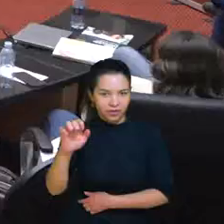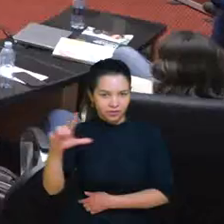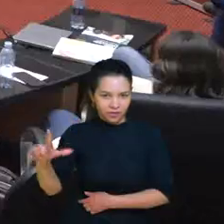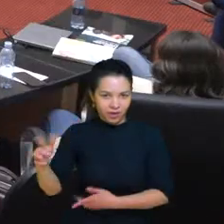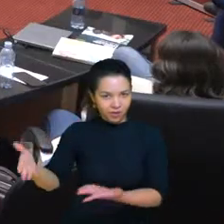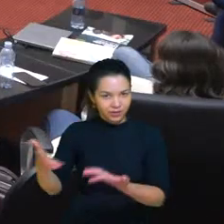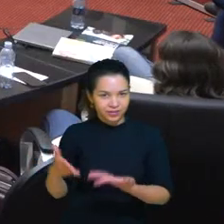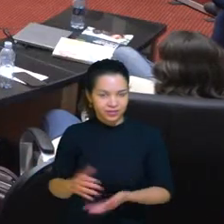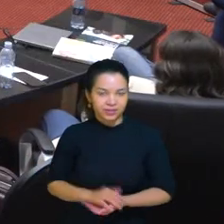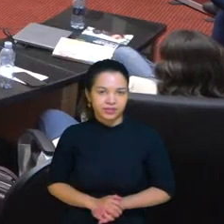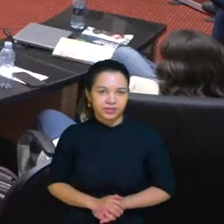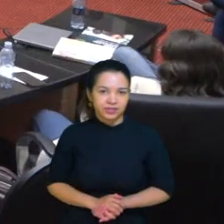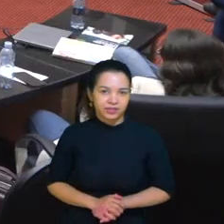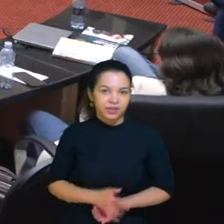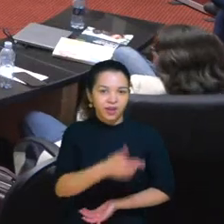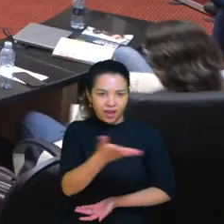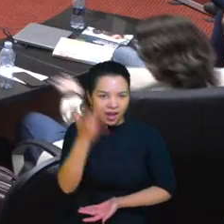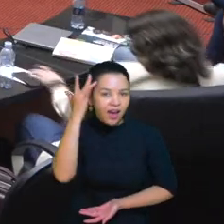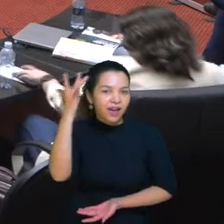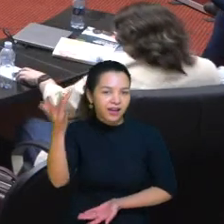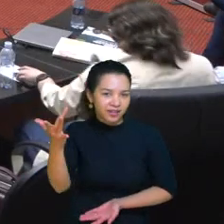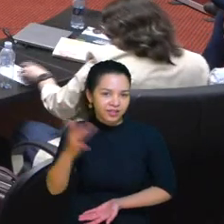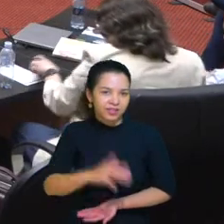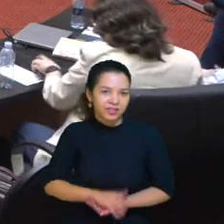Lorival que que vocês